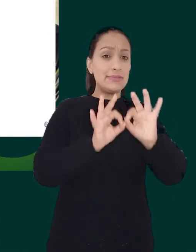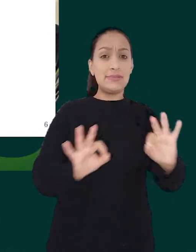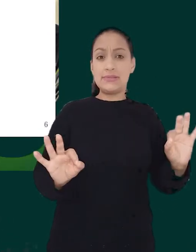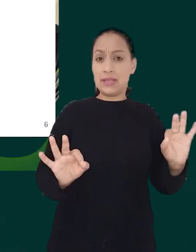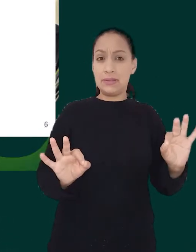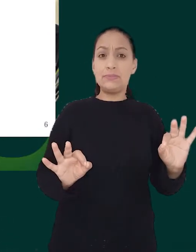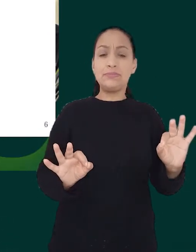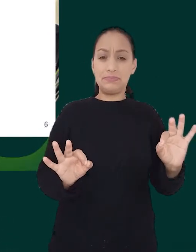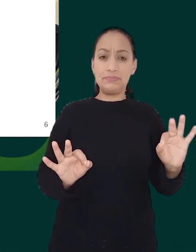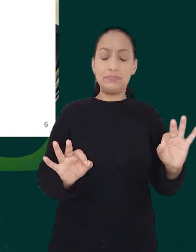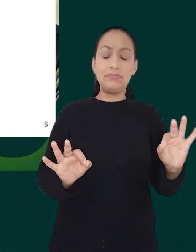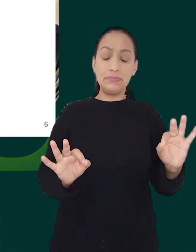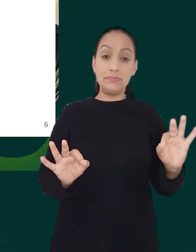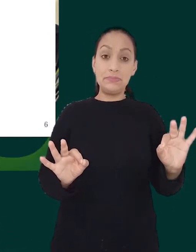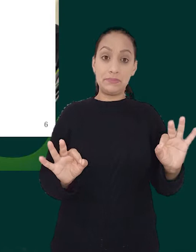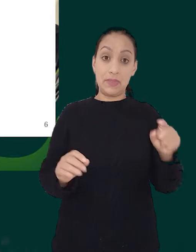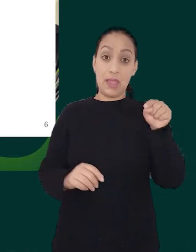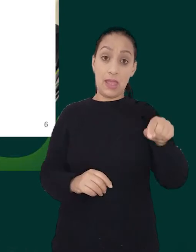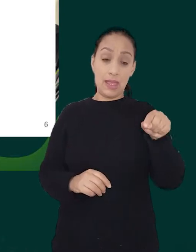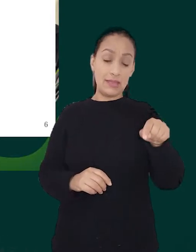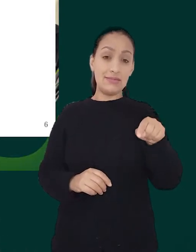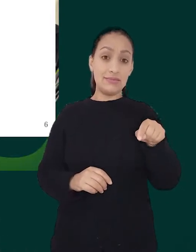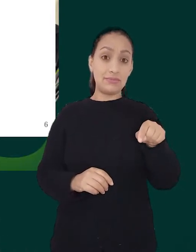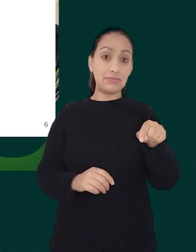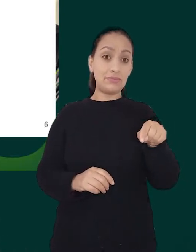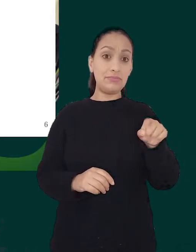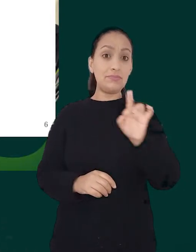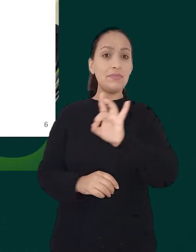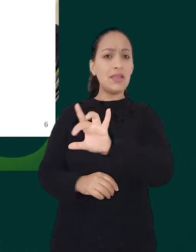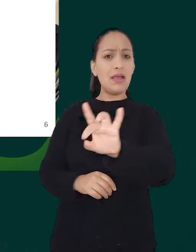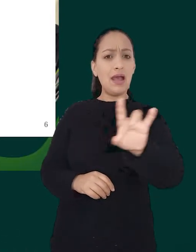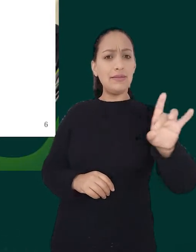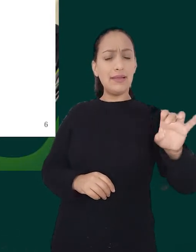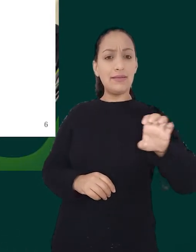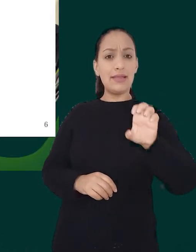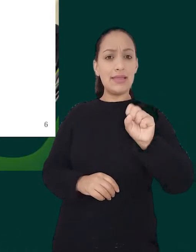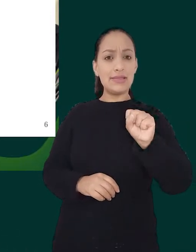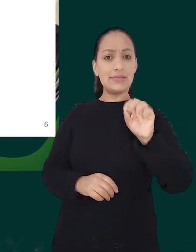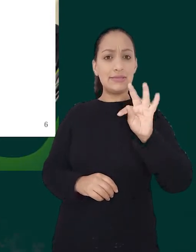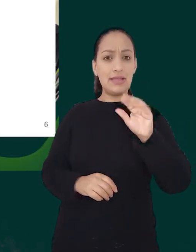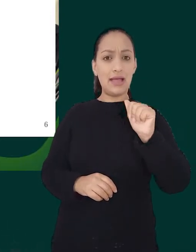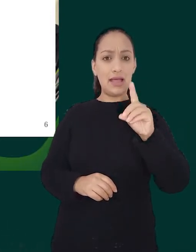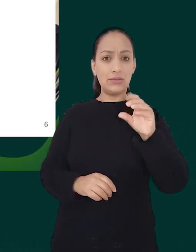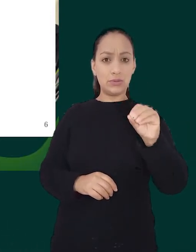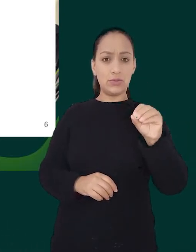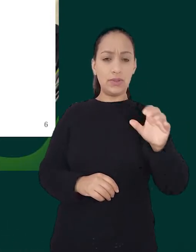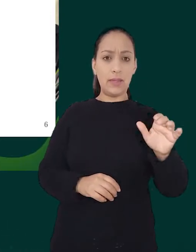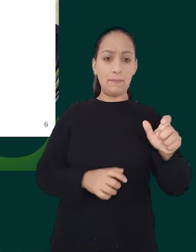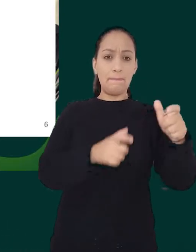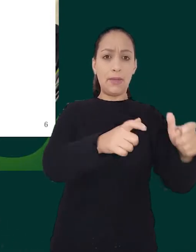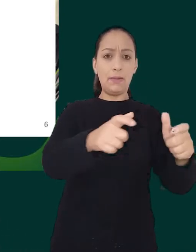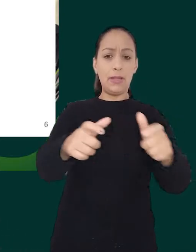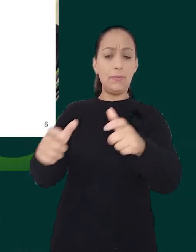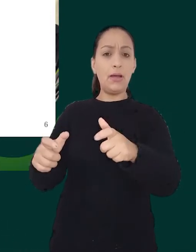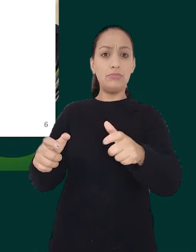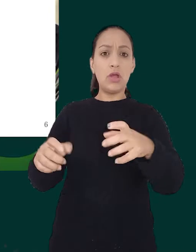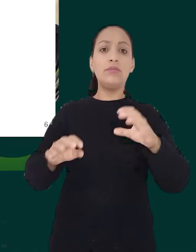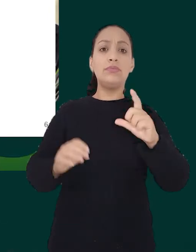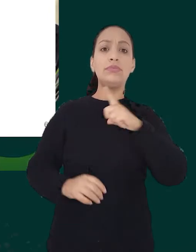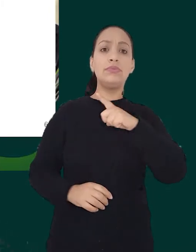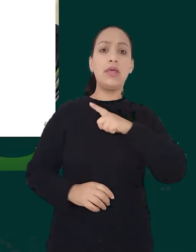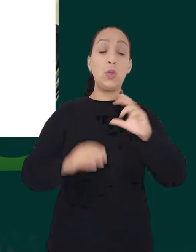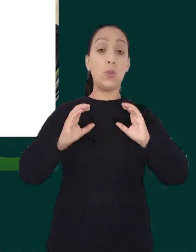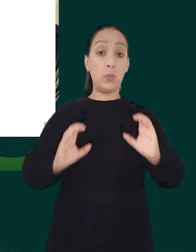simplificada, e nessa máquina de estados, para cada um dos estados, eu tenho um comportamento, e esse